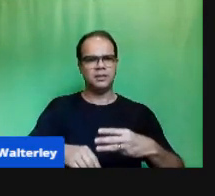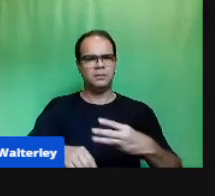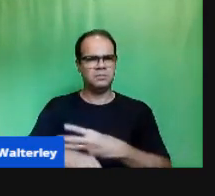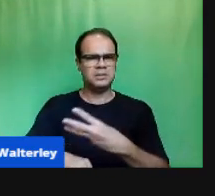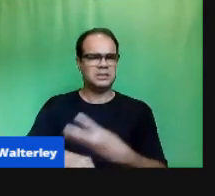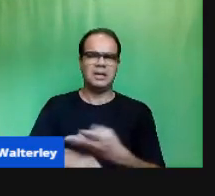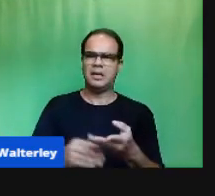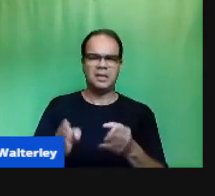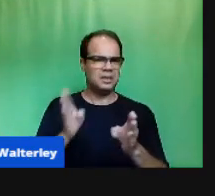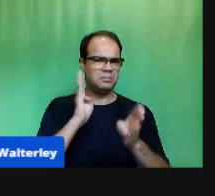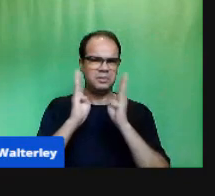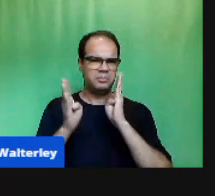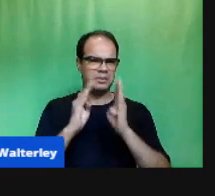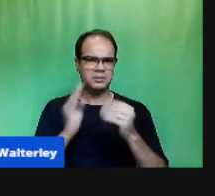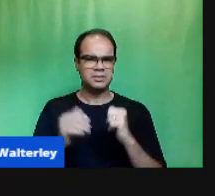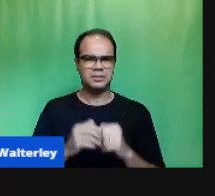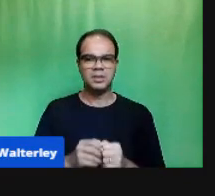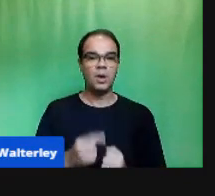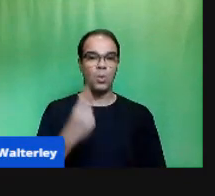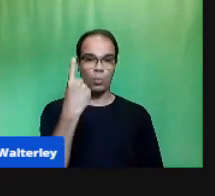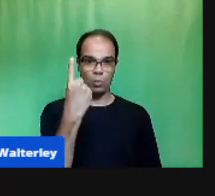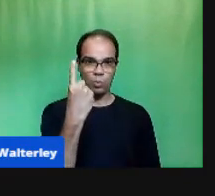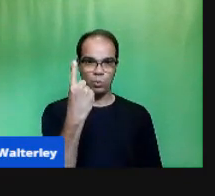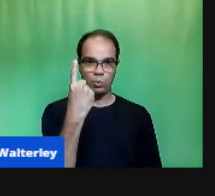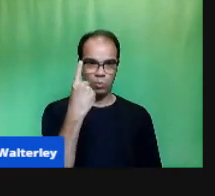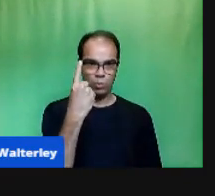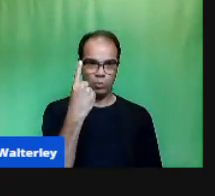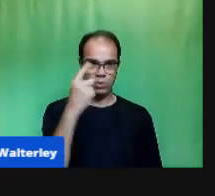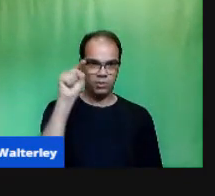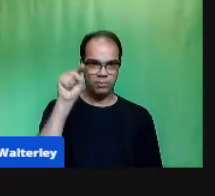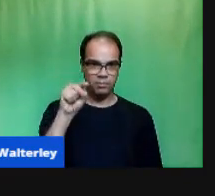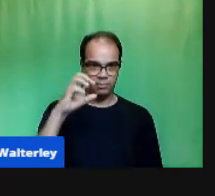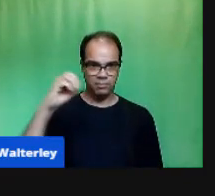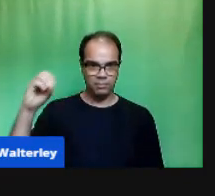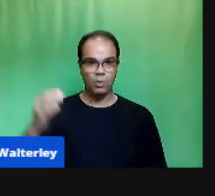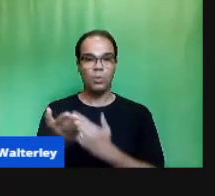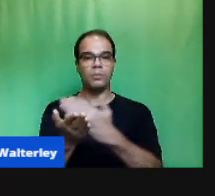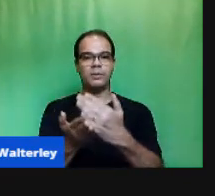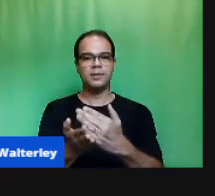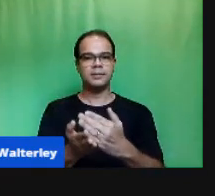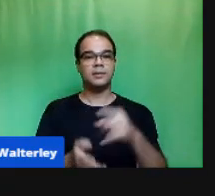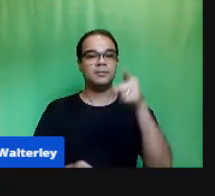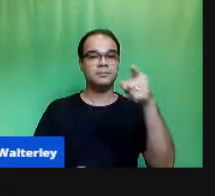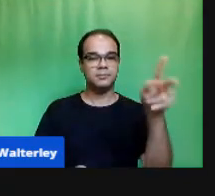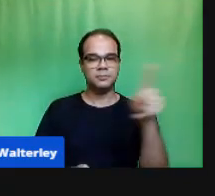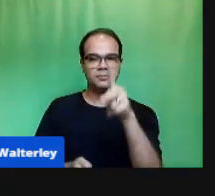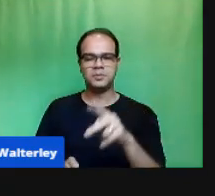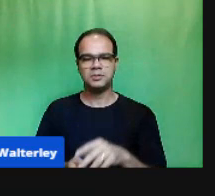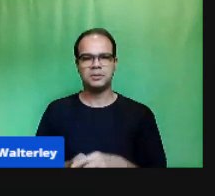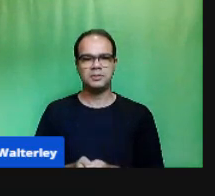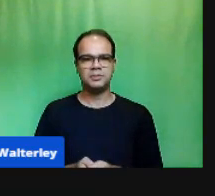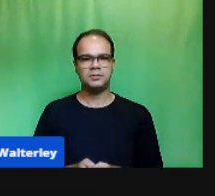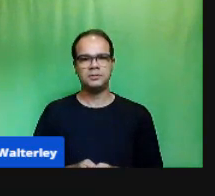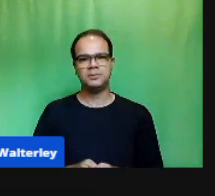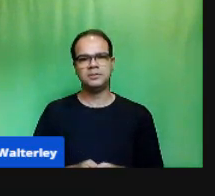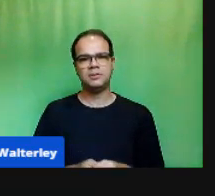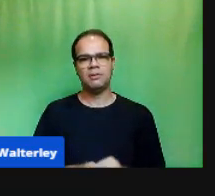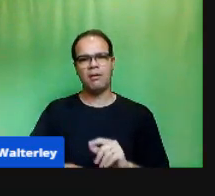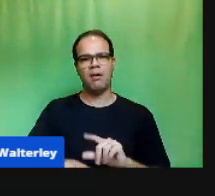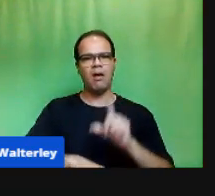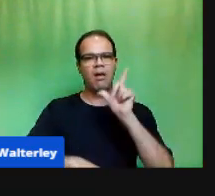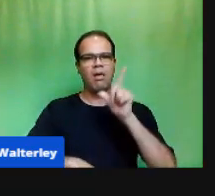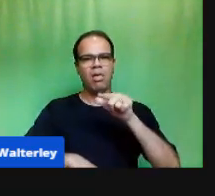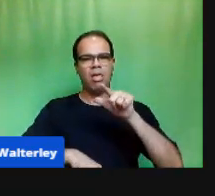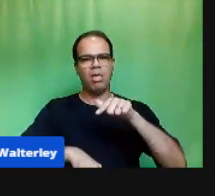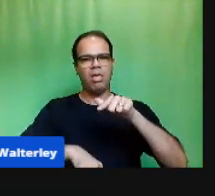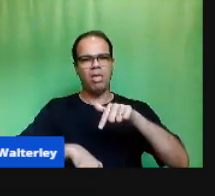pai esperando, porque nós sabemos que os pais têm os compromissos, né? Vamos estar sempre